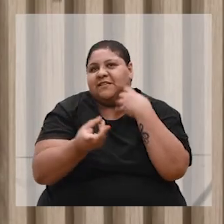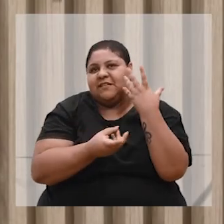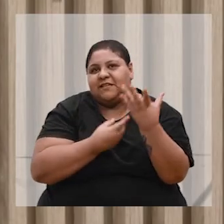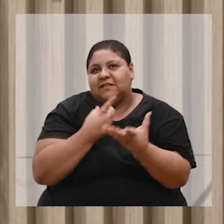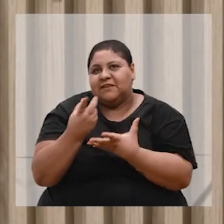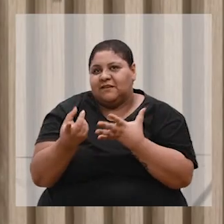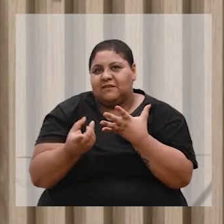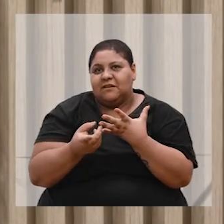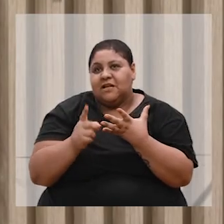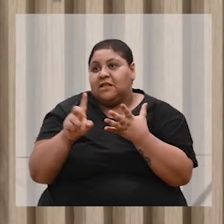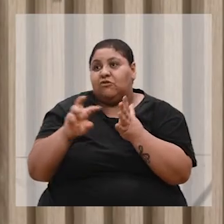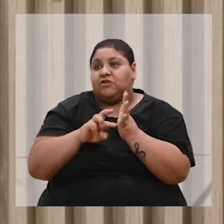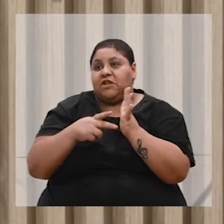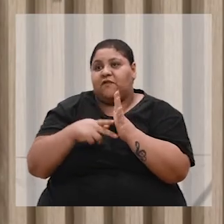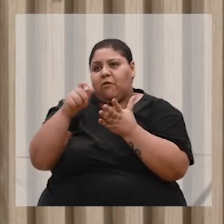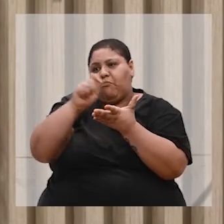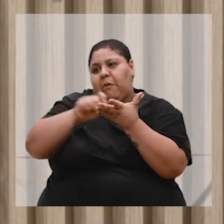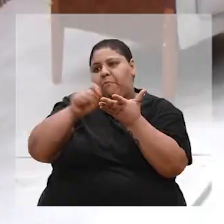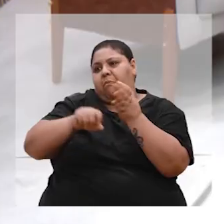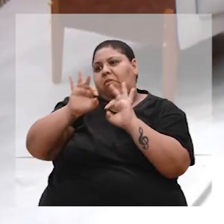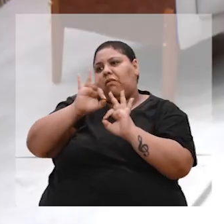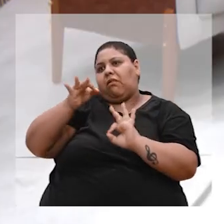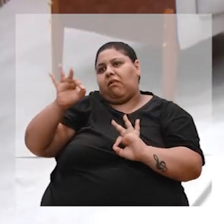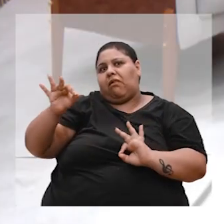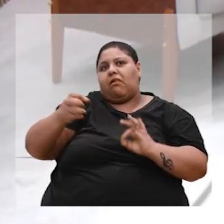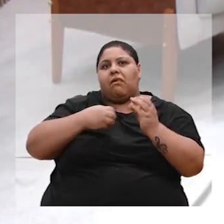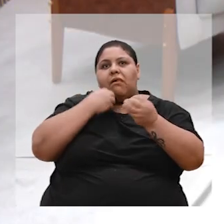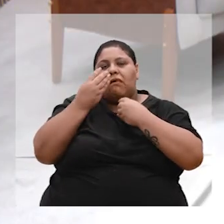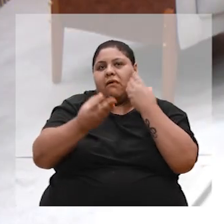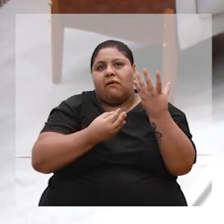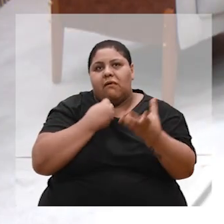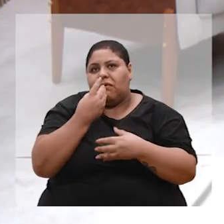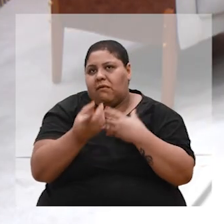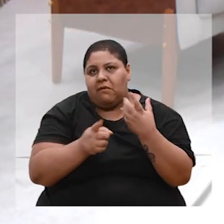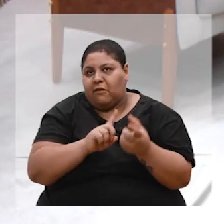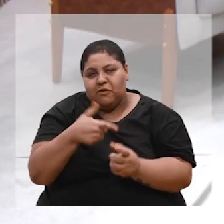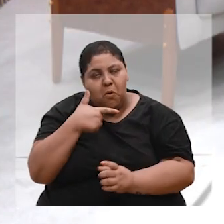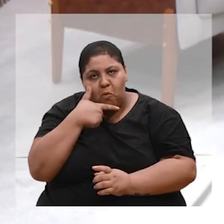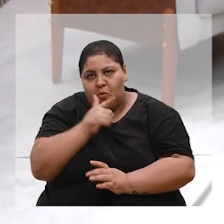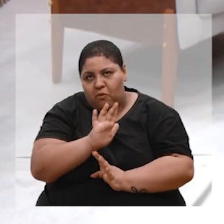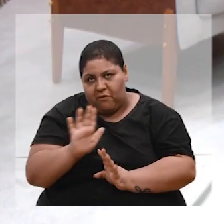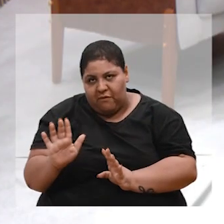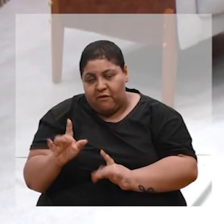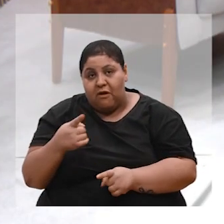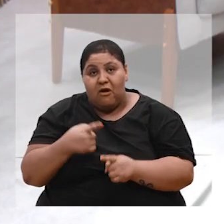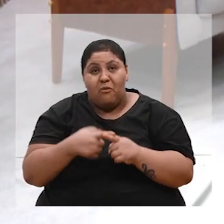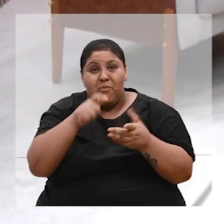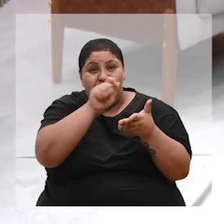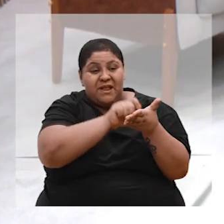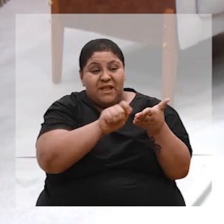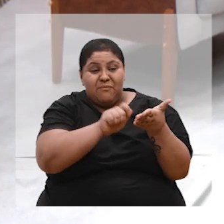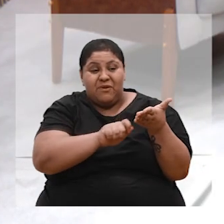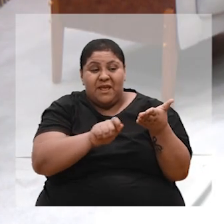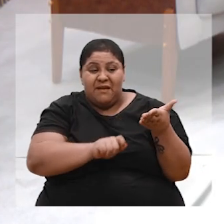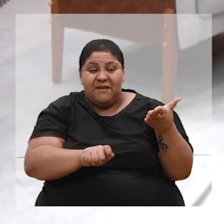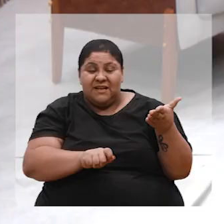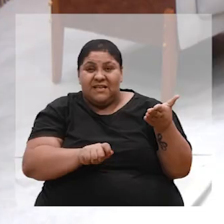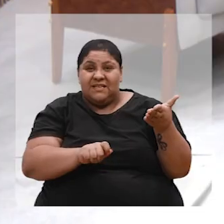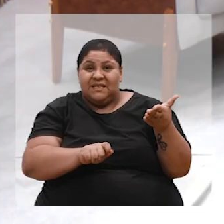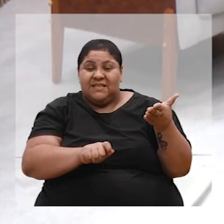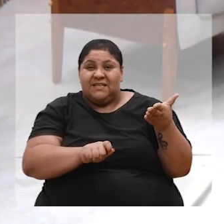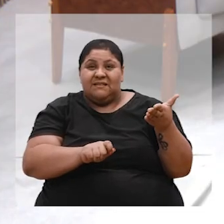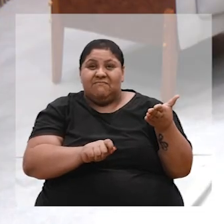gosto de poesia que eu saio escrevendo poesia. Meu senso crítico não me permite, porque a minha escrita é